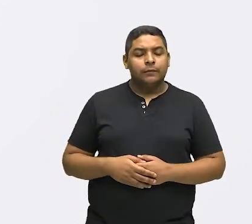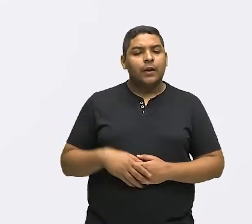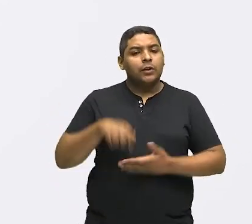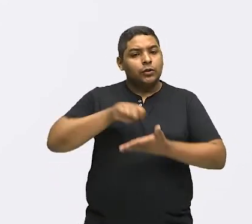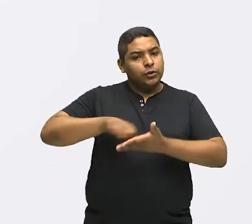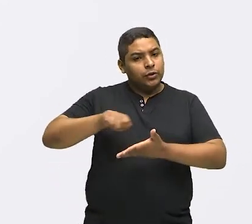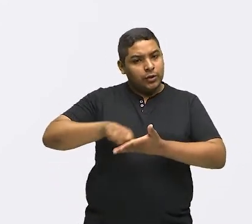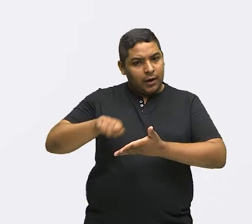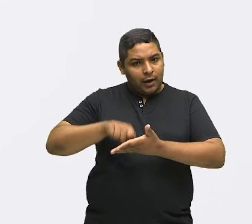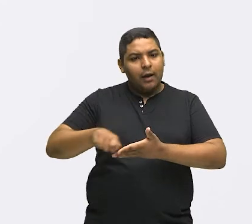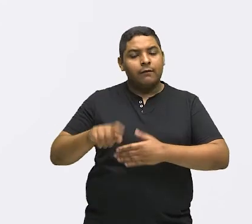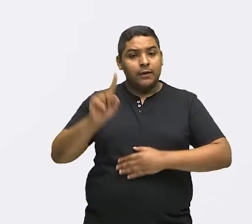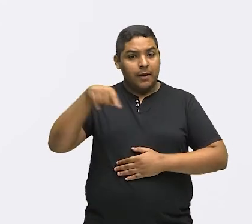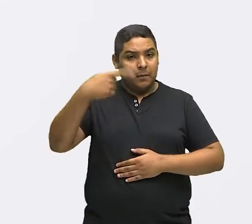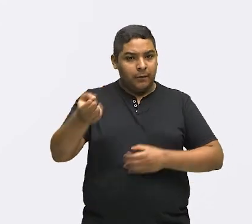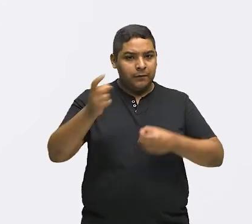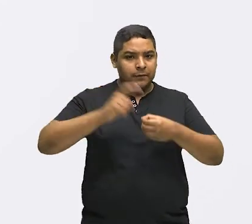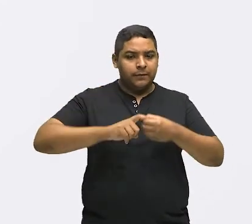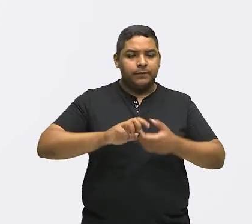bem? Então, até daqui a pouco.